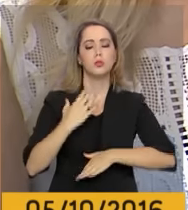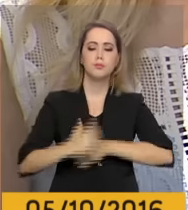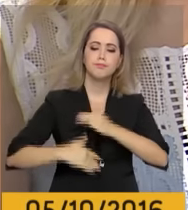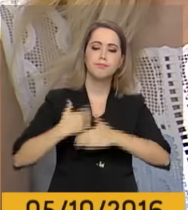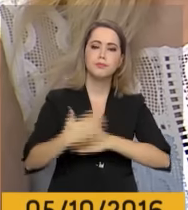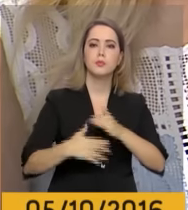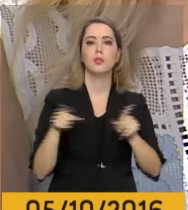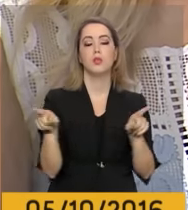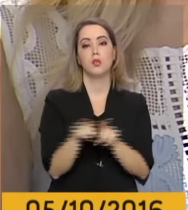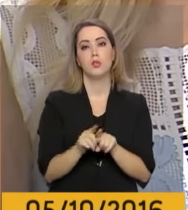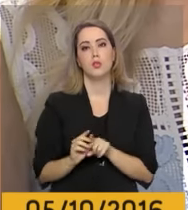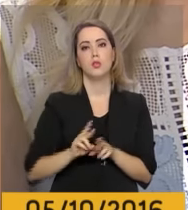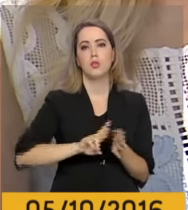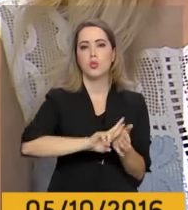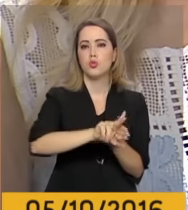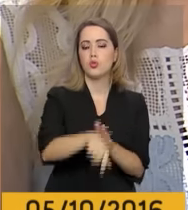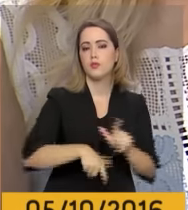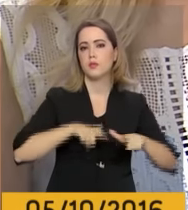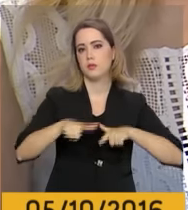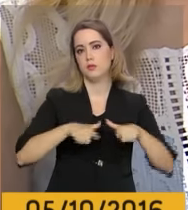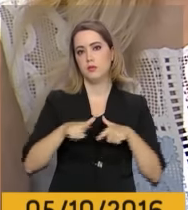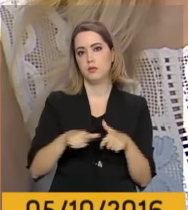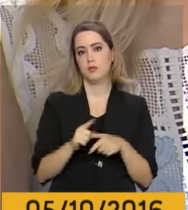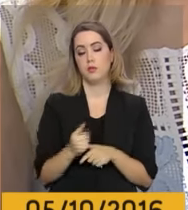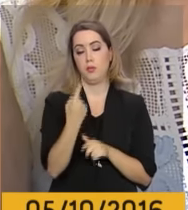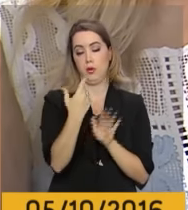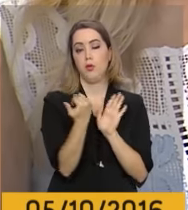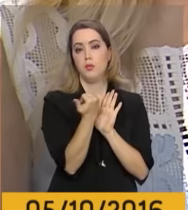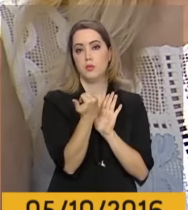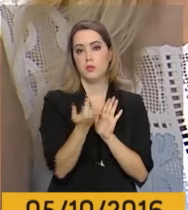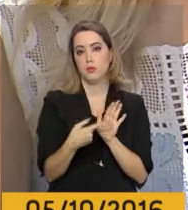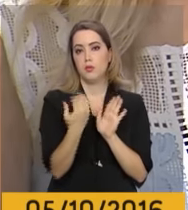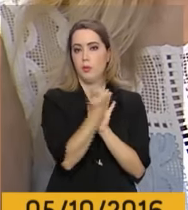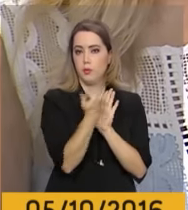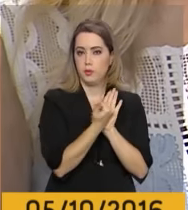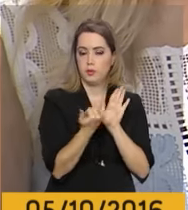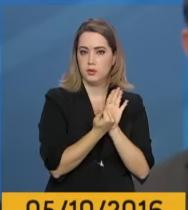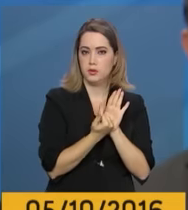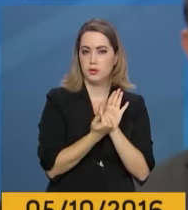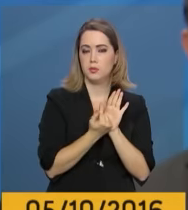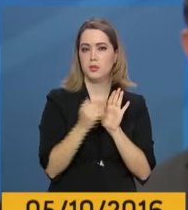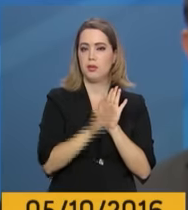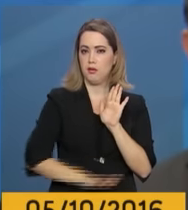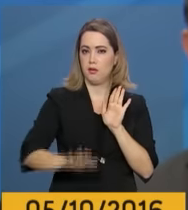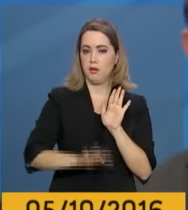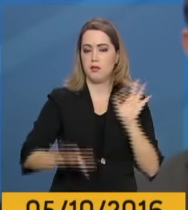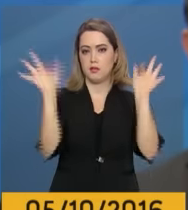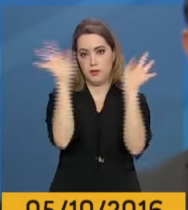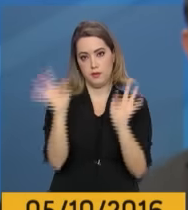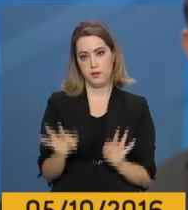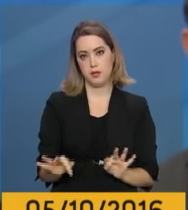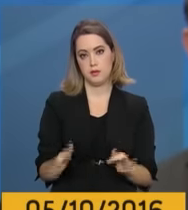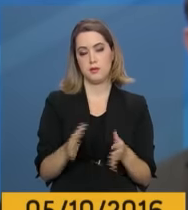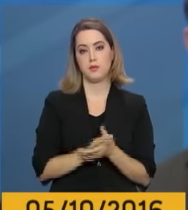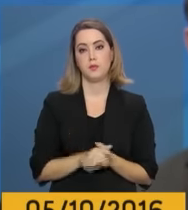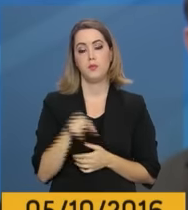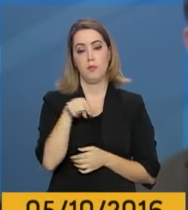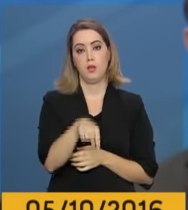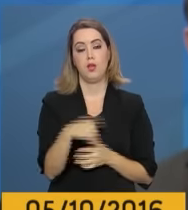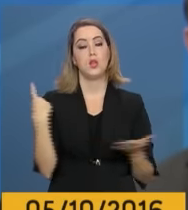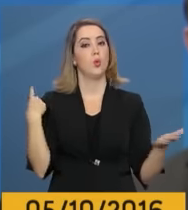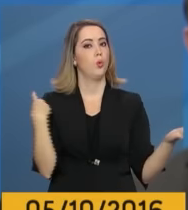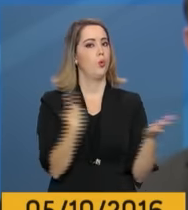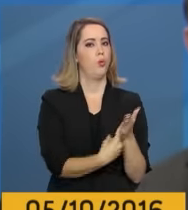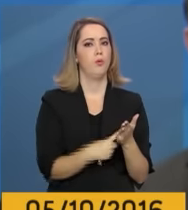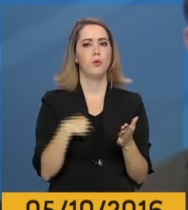iniciativas, e uma delas é o programa Criança Feliz. Ele faz parte do compromisso do nosso governo com a